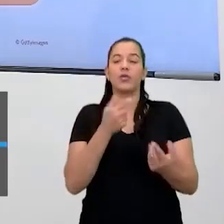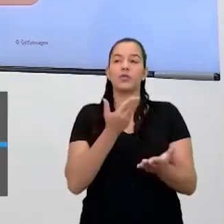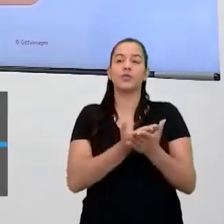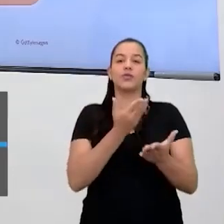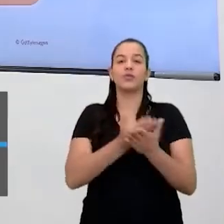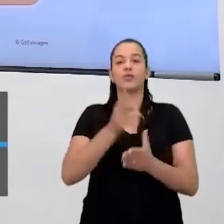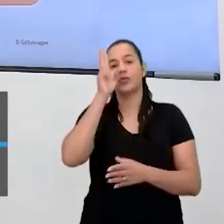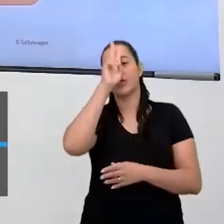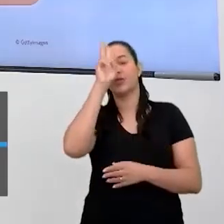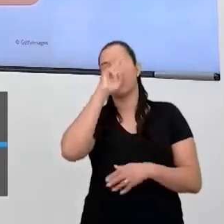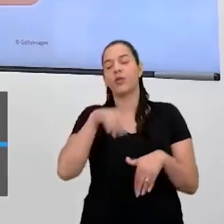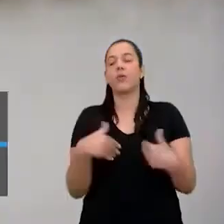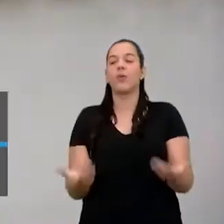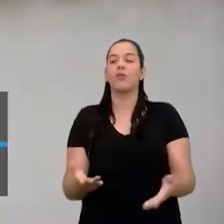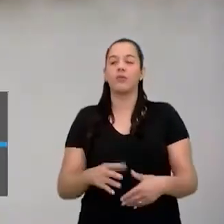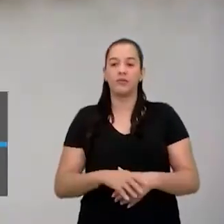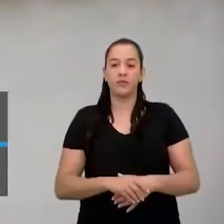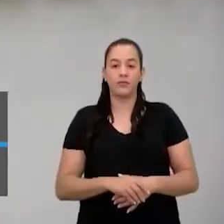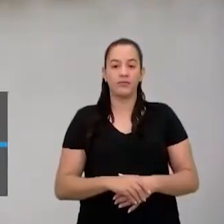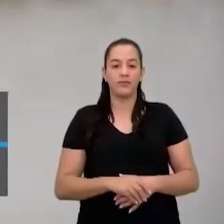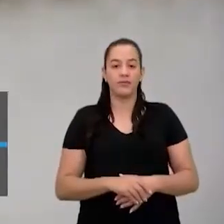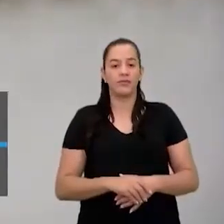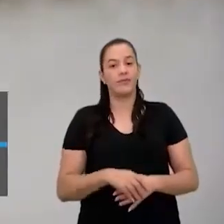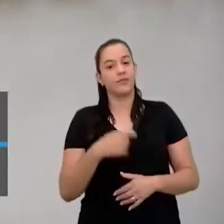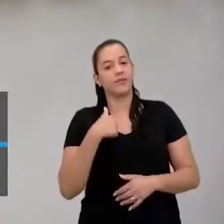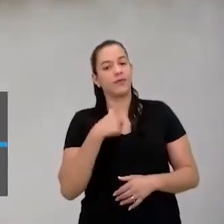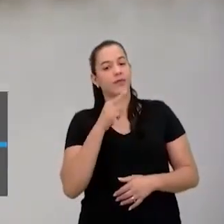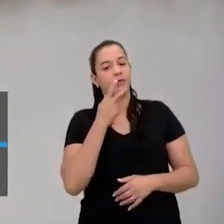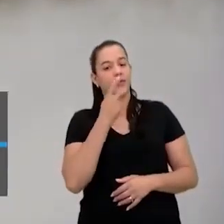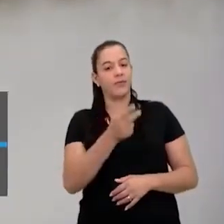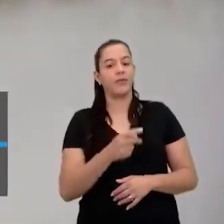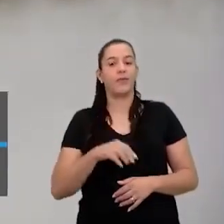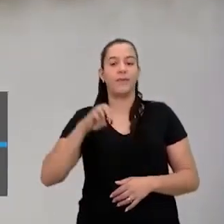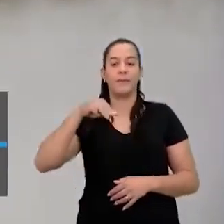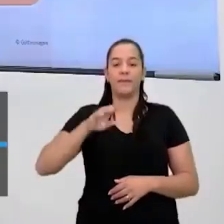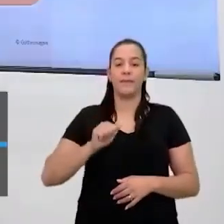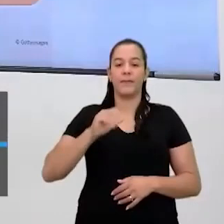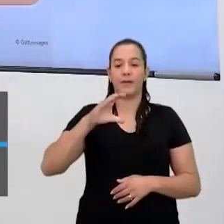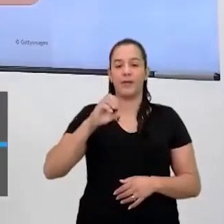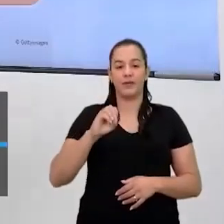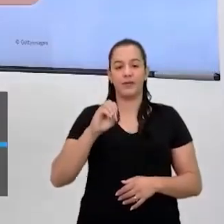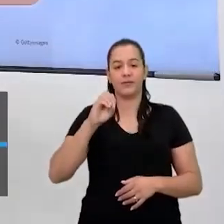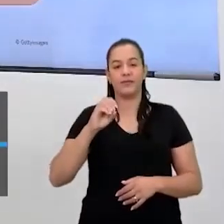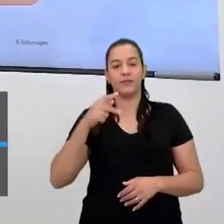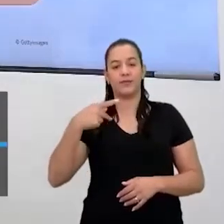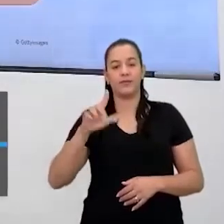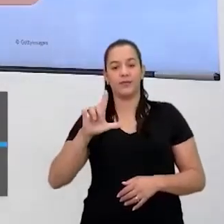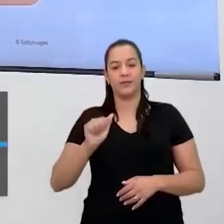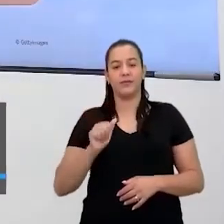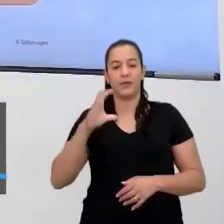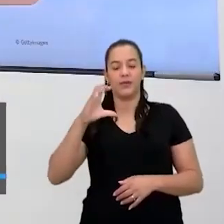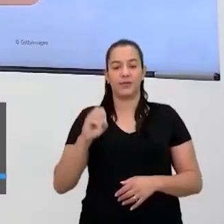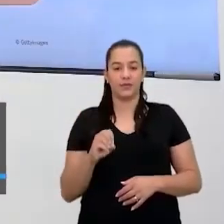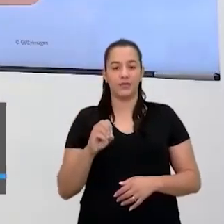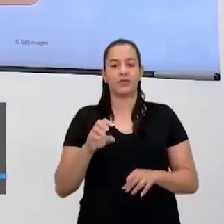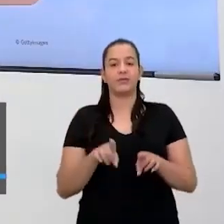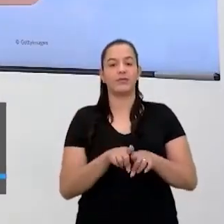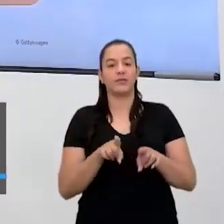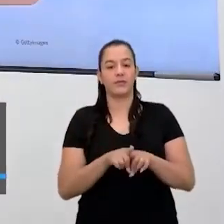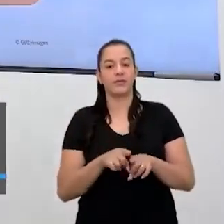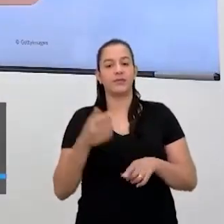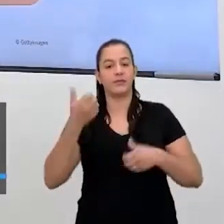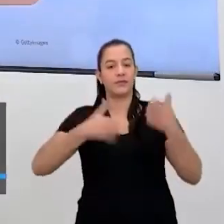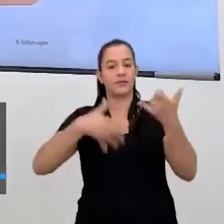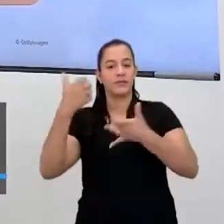da história? Eu posso citar o Mark Bloch? Você pode citar quem você bom. quiser. Ele é um cara erudito,